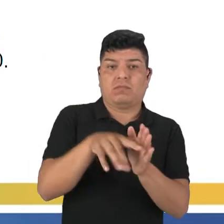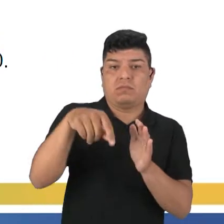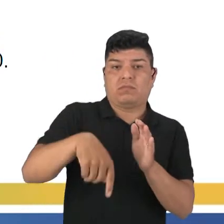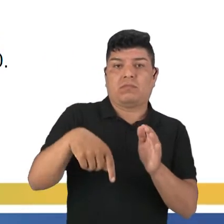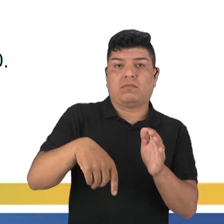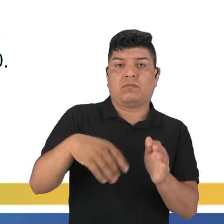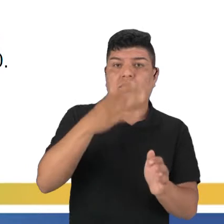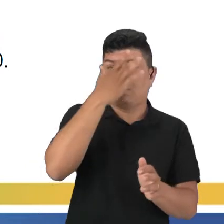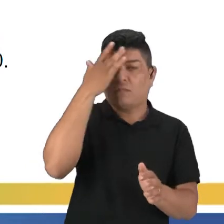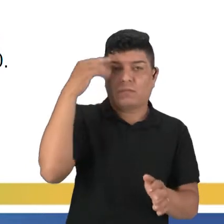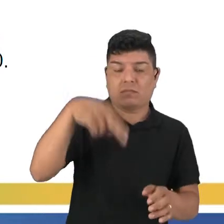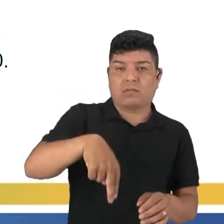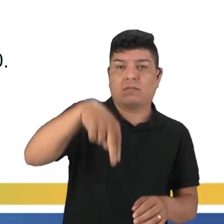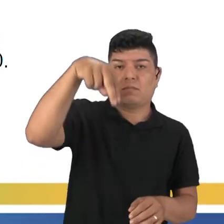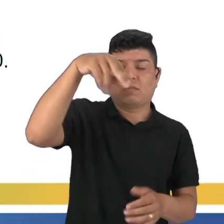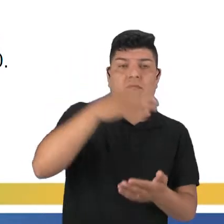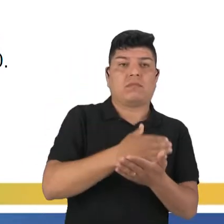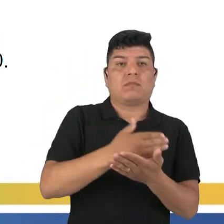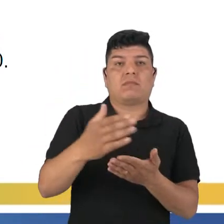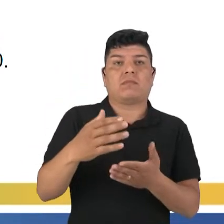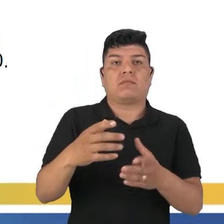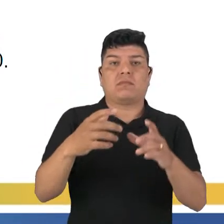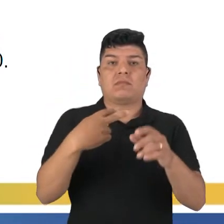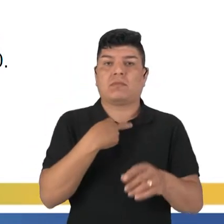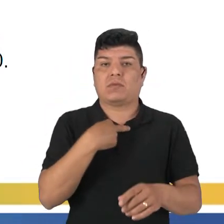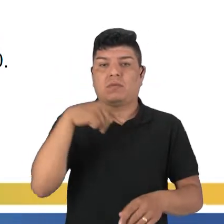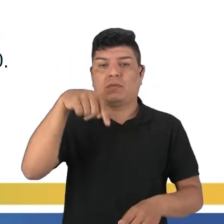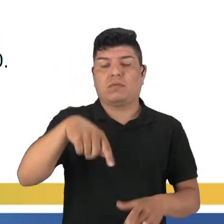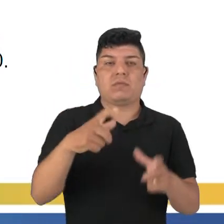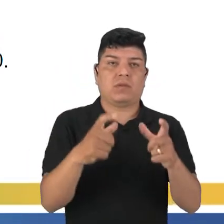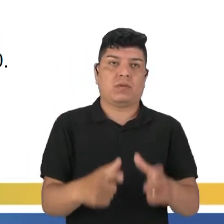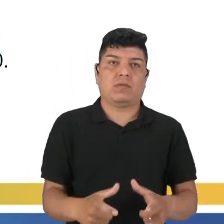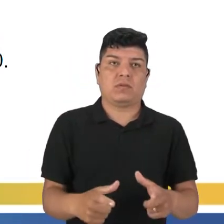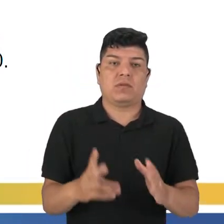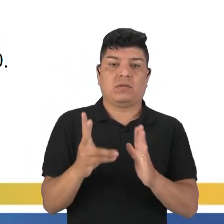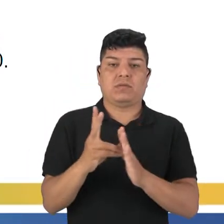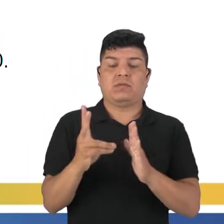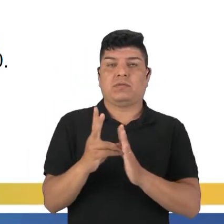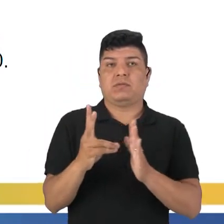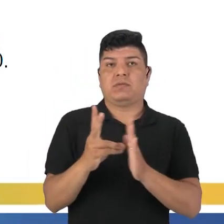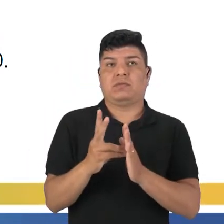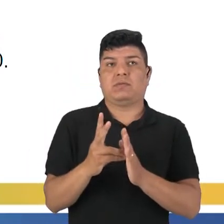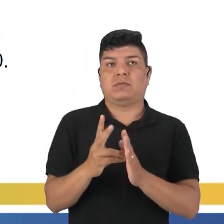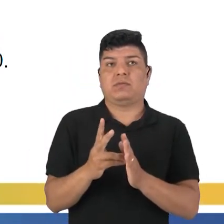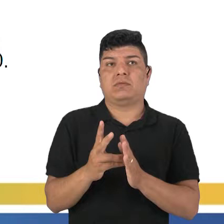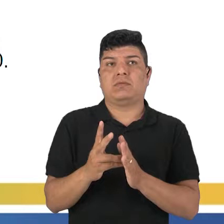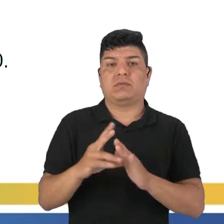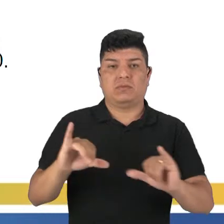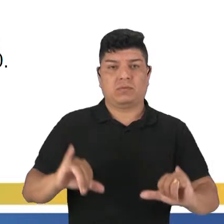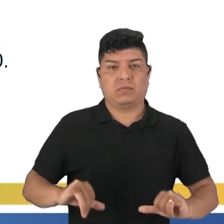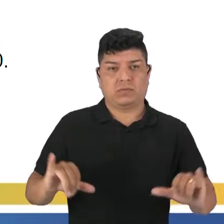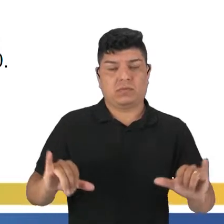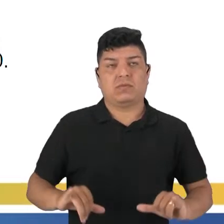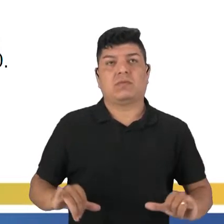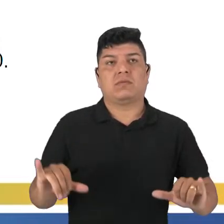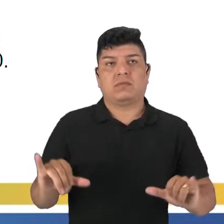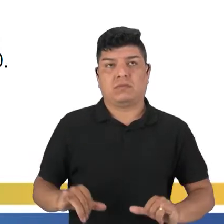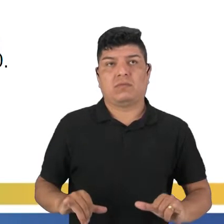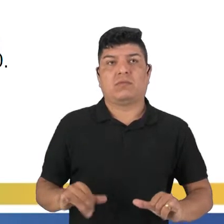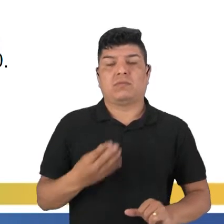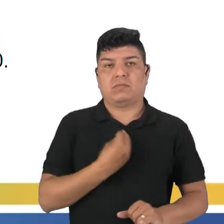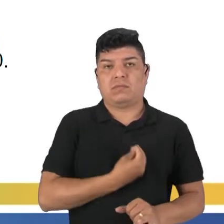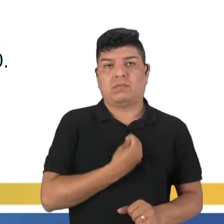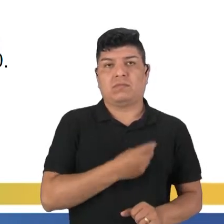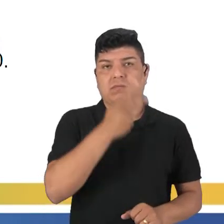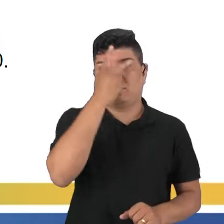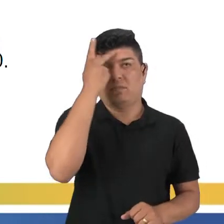os nordestinos, né, as pessoas começam a ocupar a região e os indígenas sofrem, né, então, a presença